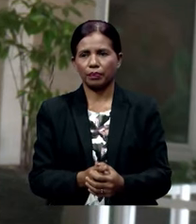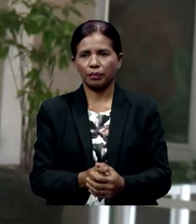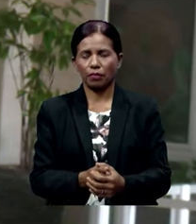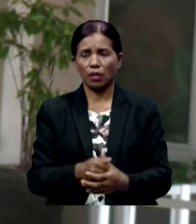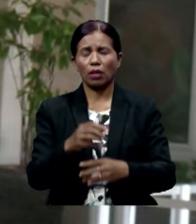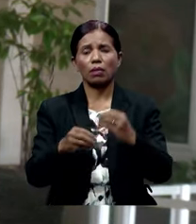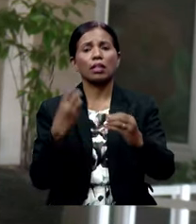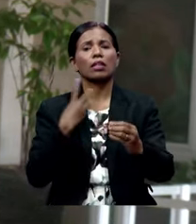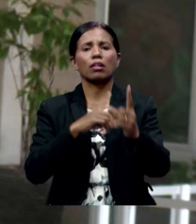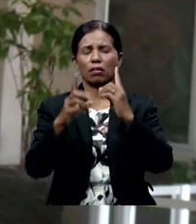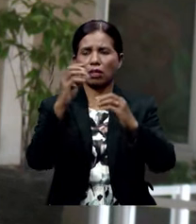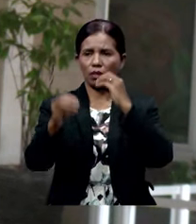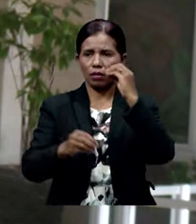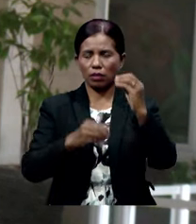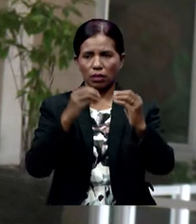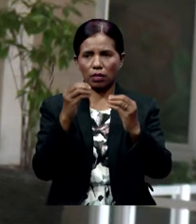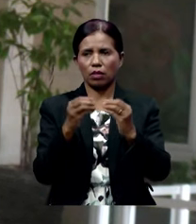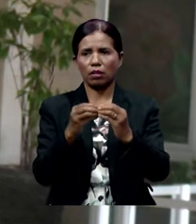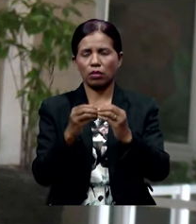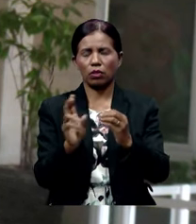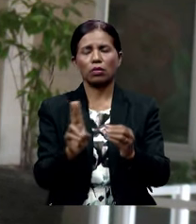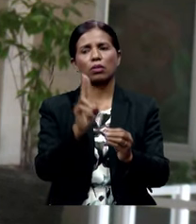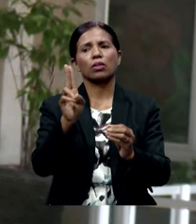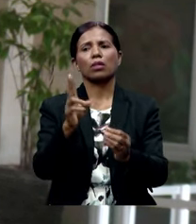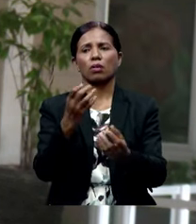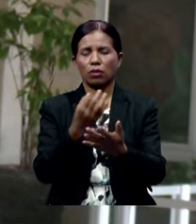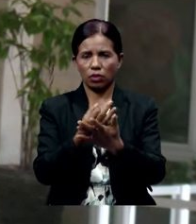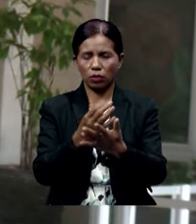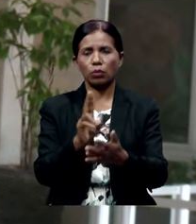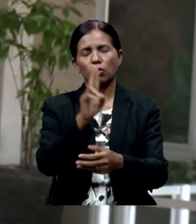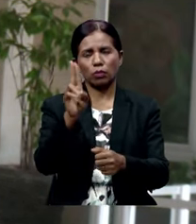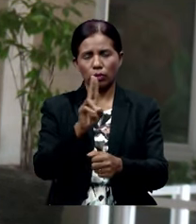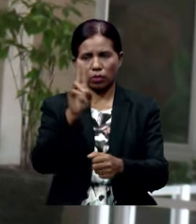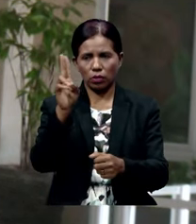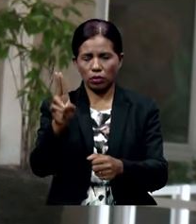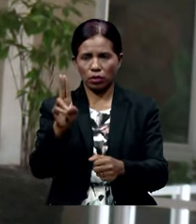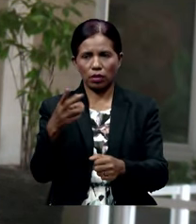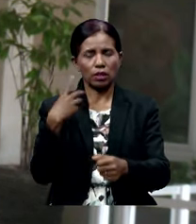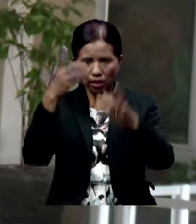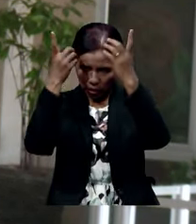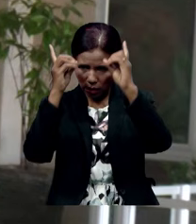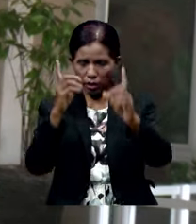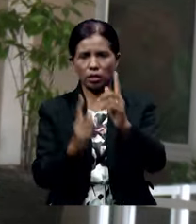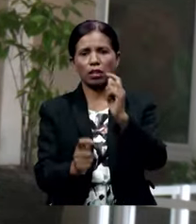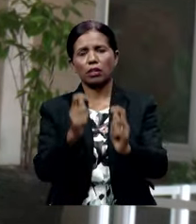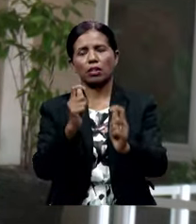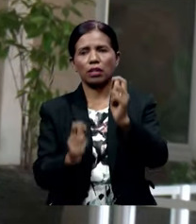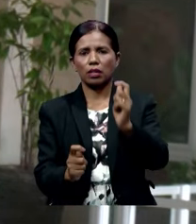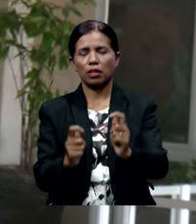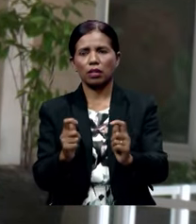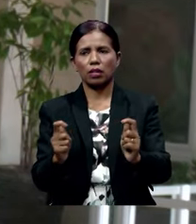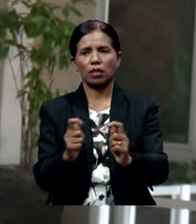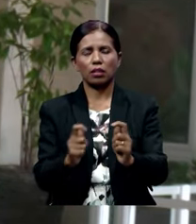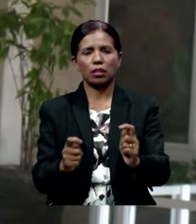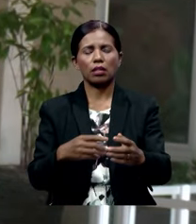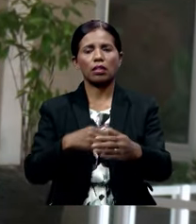quando isso colhe com a nova essa execução não é que já né decisão literal colhe na tribunal primeira